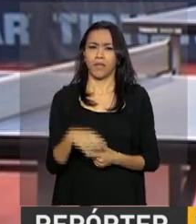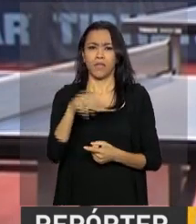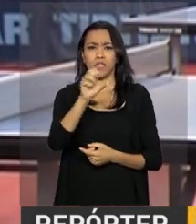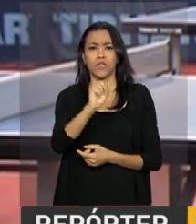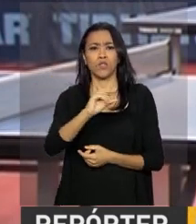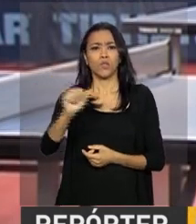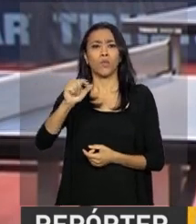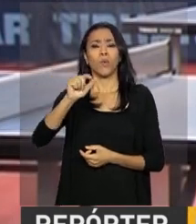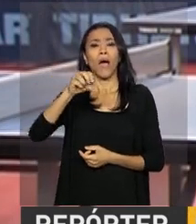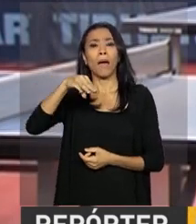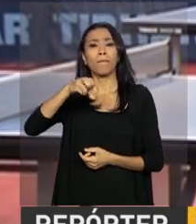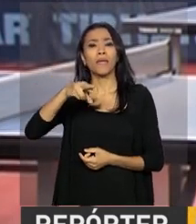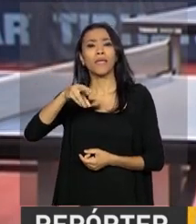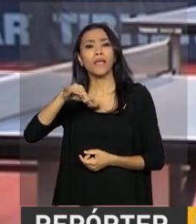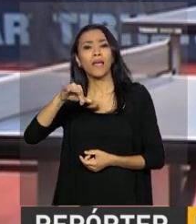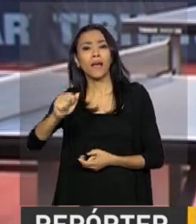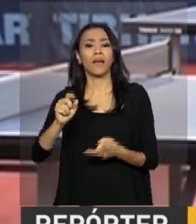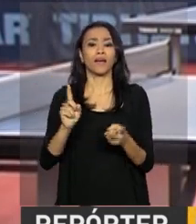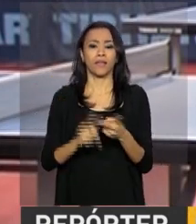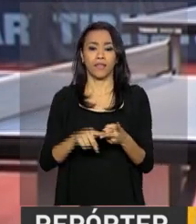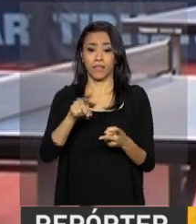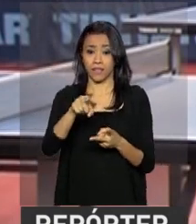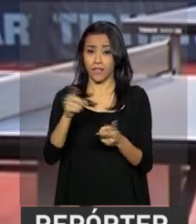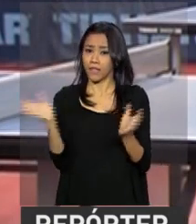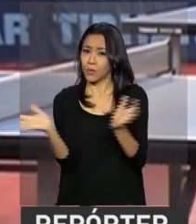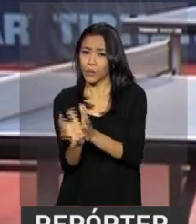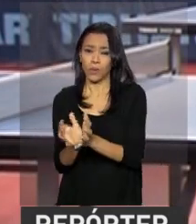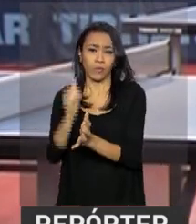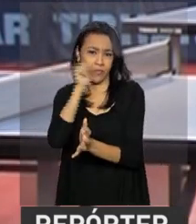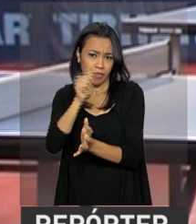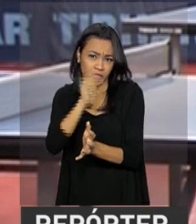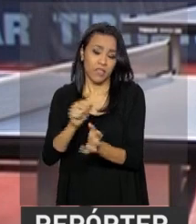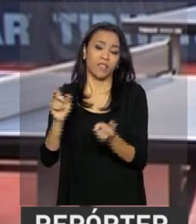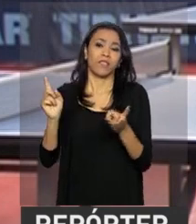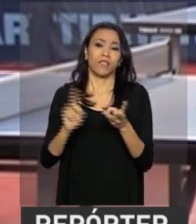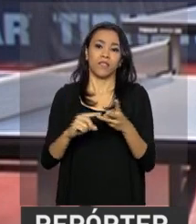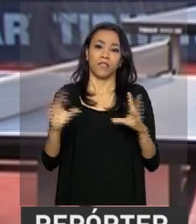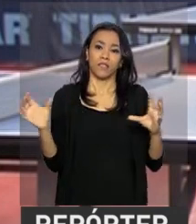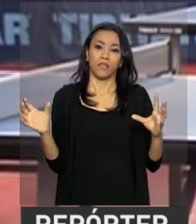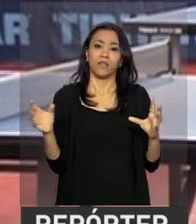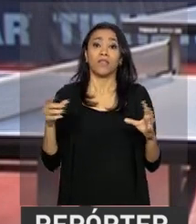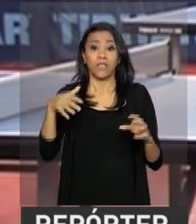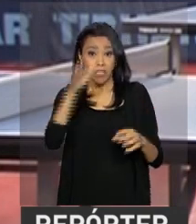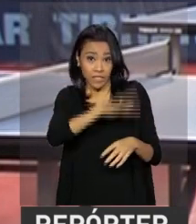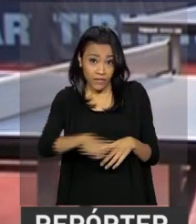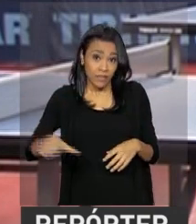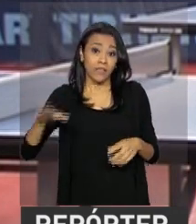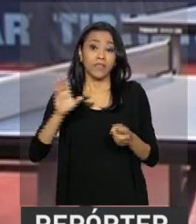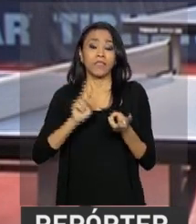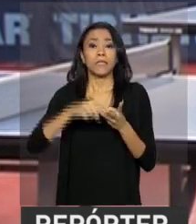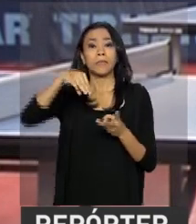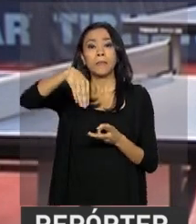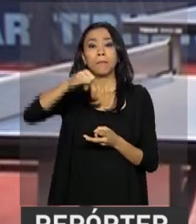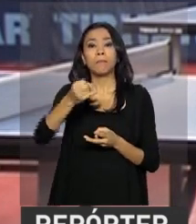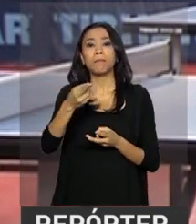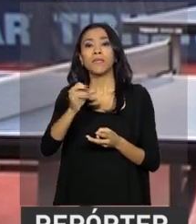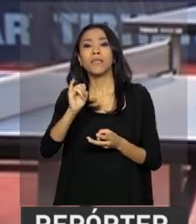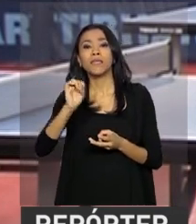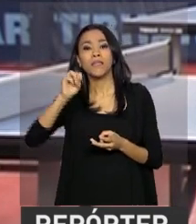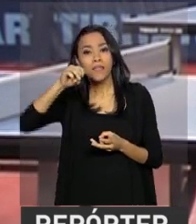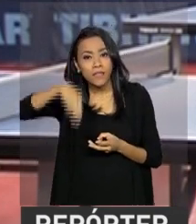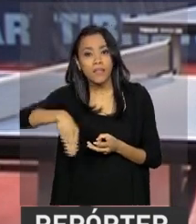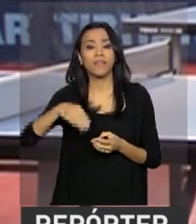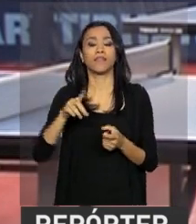sul-americana, individual, dupla mista, dupla feminina e equipe, infantil, mirim, infantil de